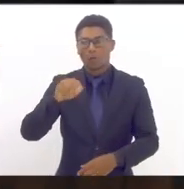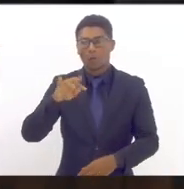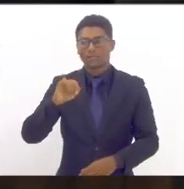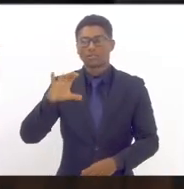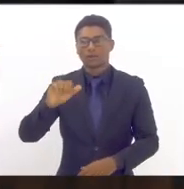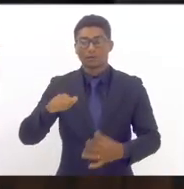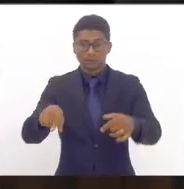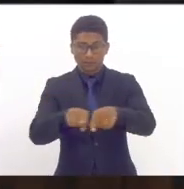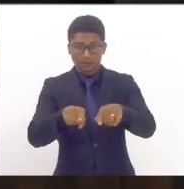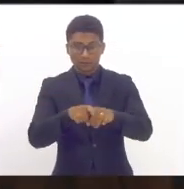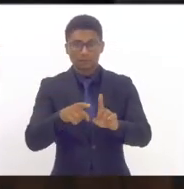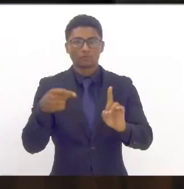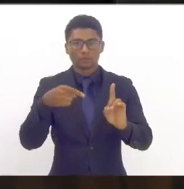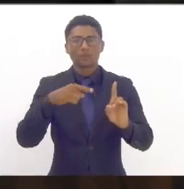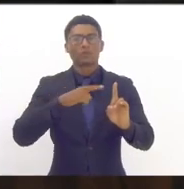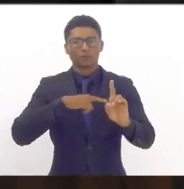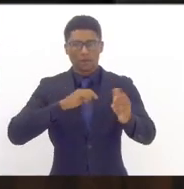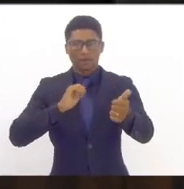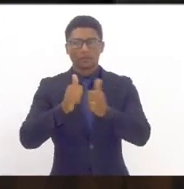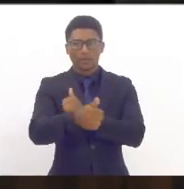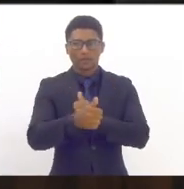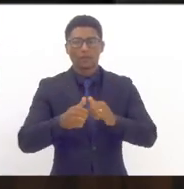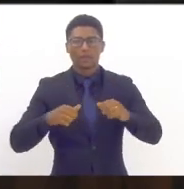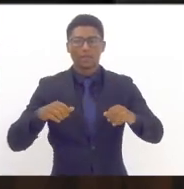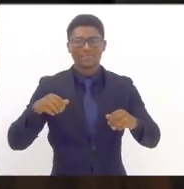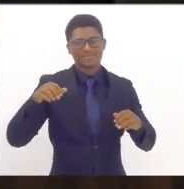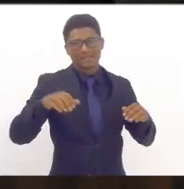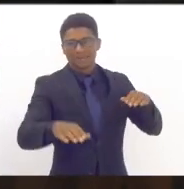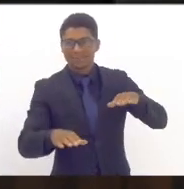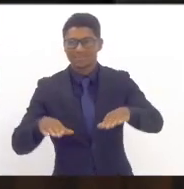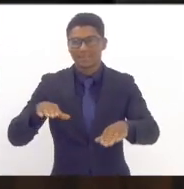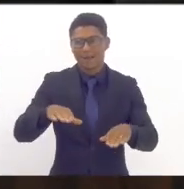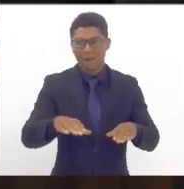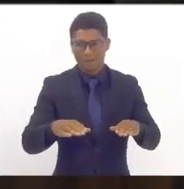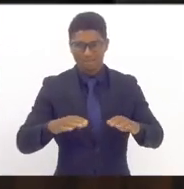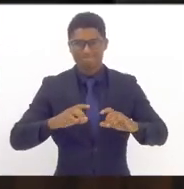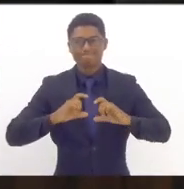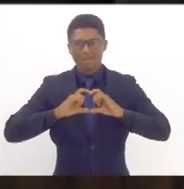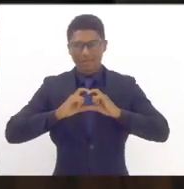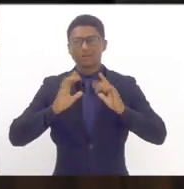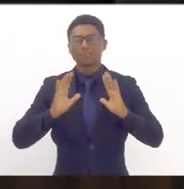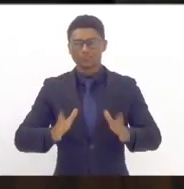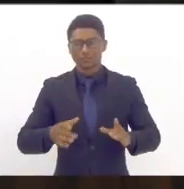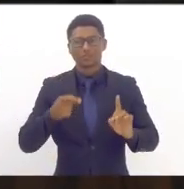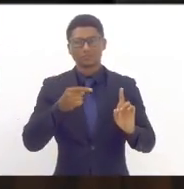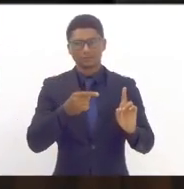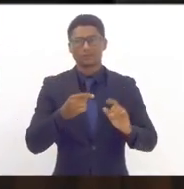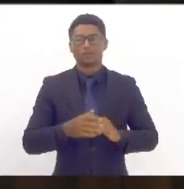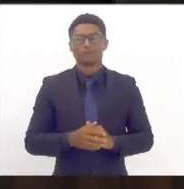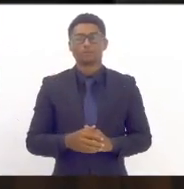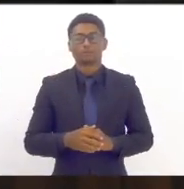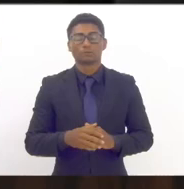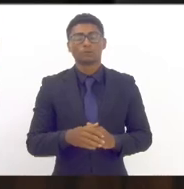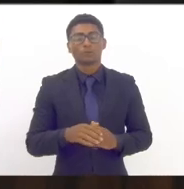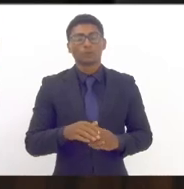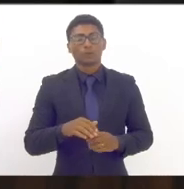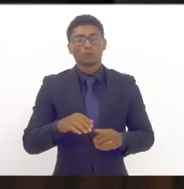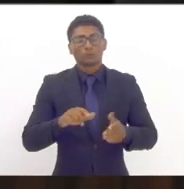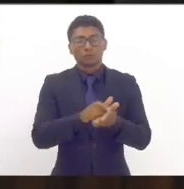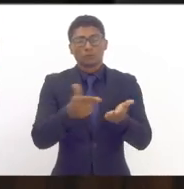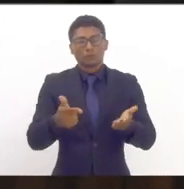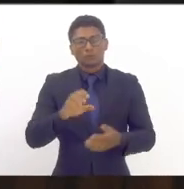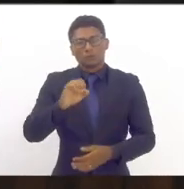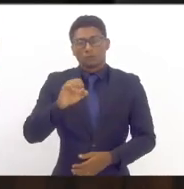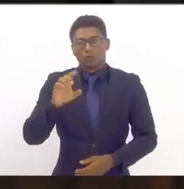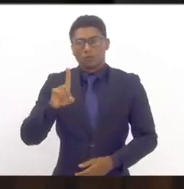Pedro também se destaca como atleta medalhista na natação. Entrou no jornalismo pela redação de O Dia, onde aprendeu a se